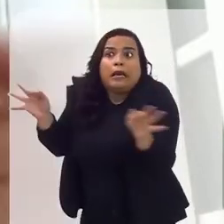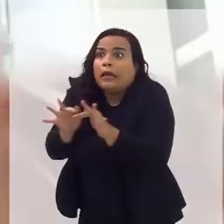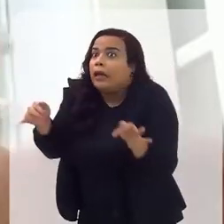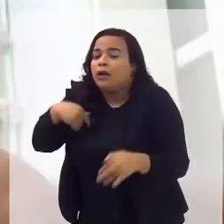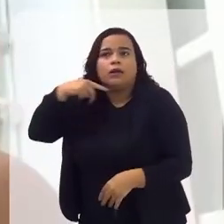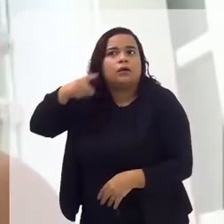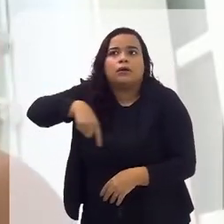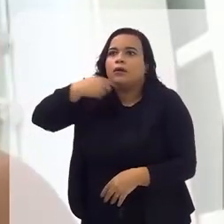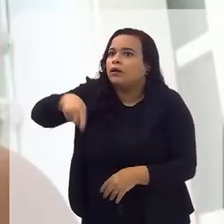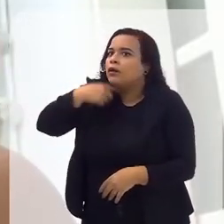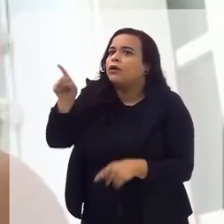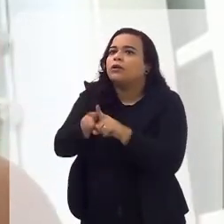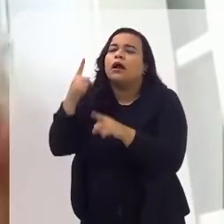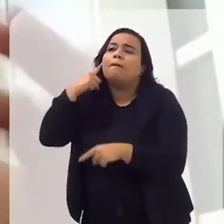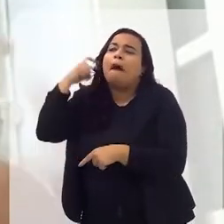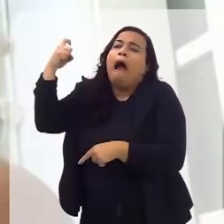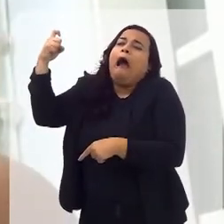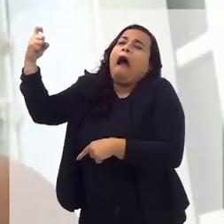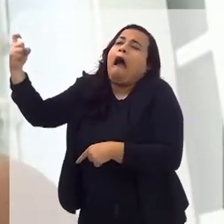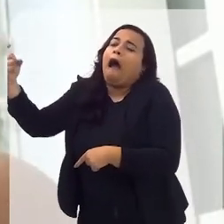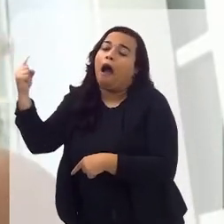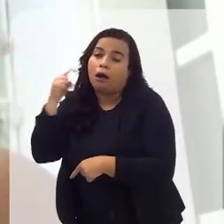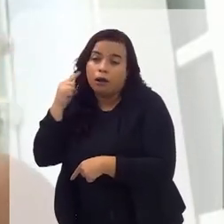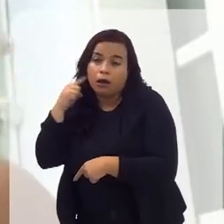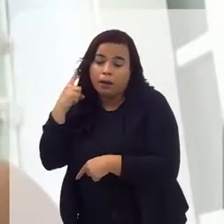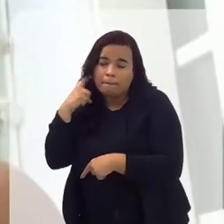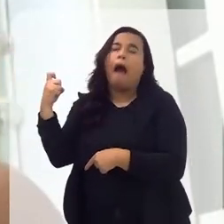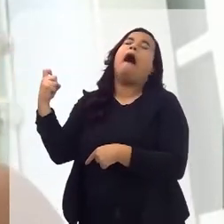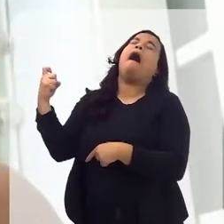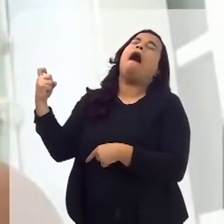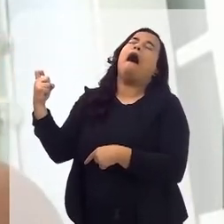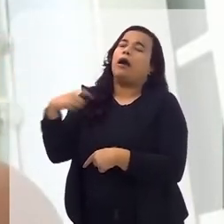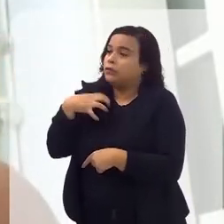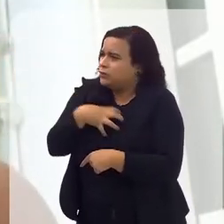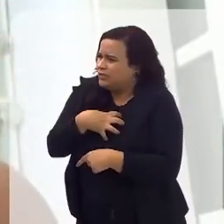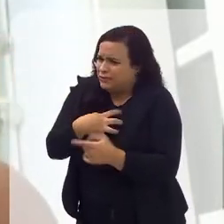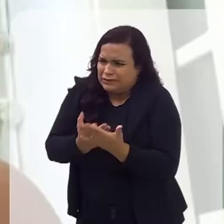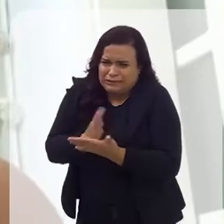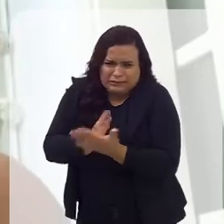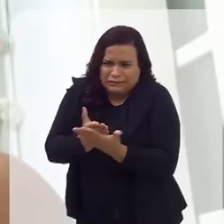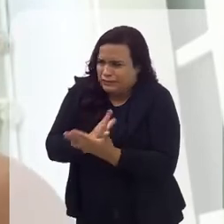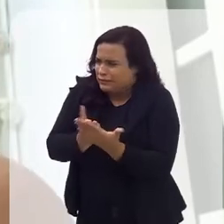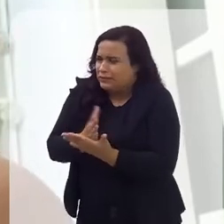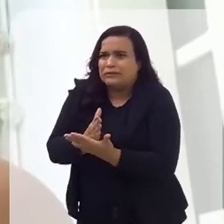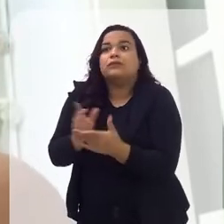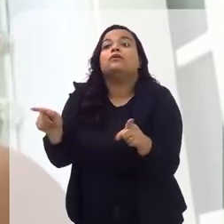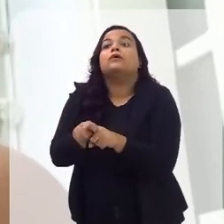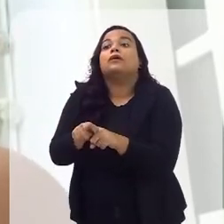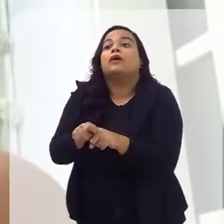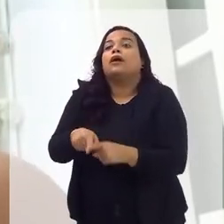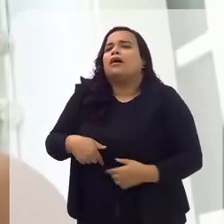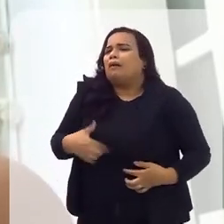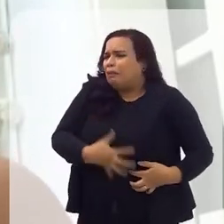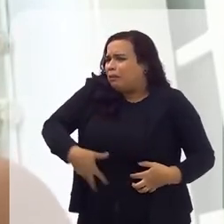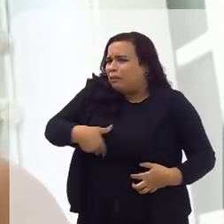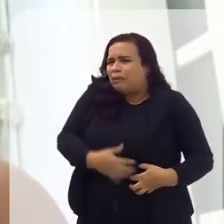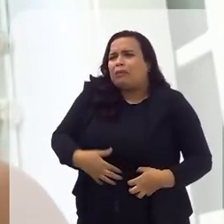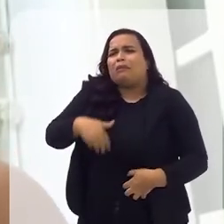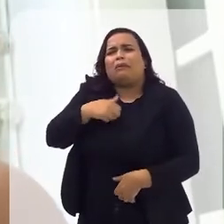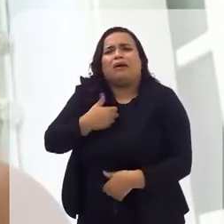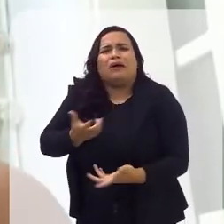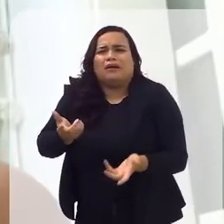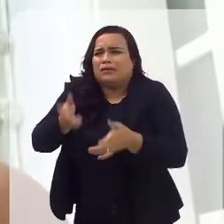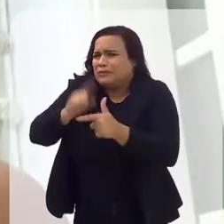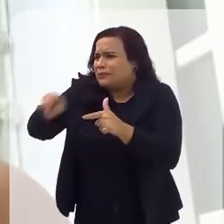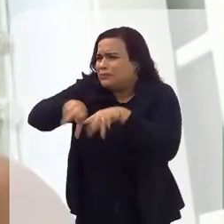coisas simples, zumbido no ouvido, que era uma coisa assim também enlouquecedora, tive problemas gastrointestinais, enfim,